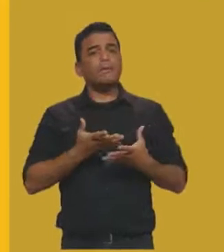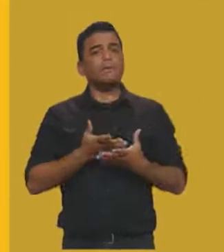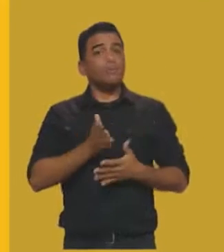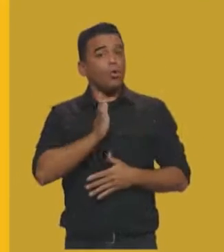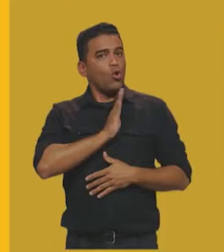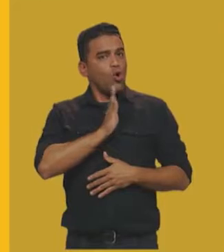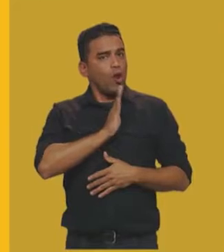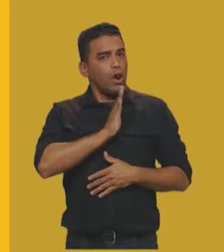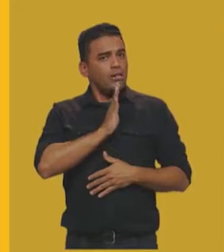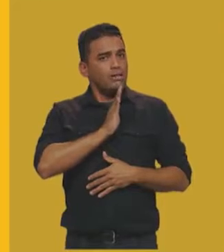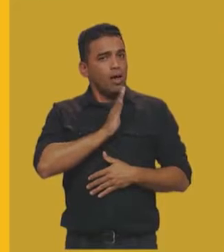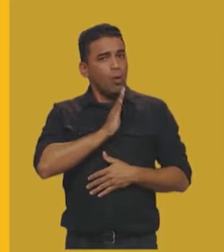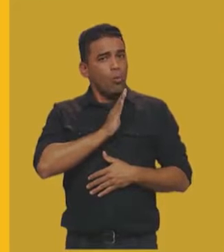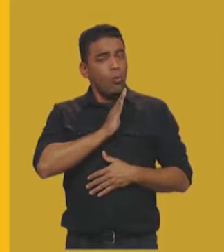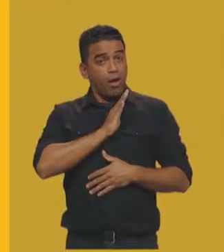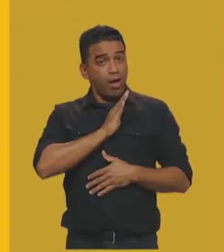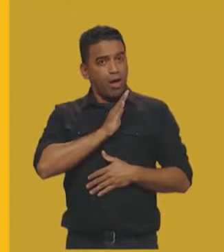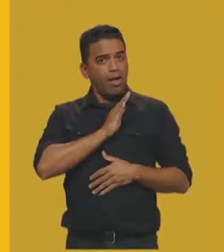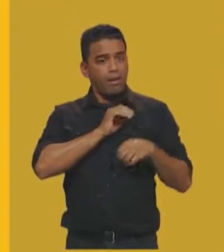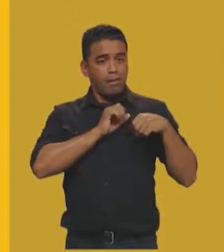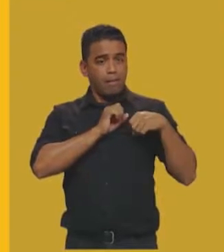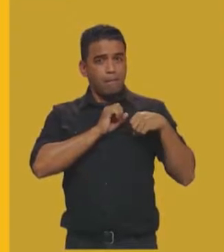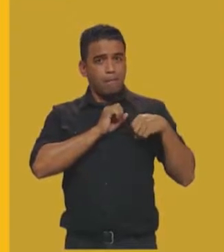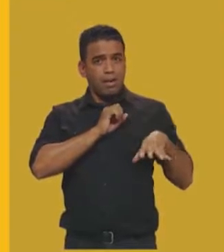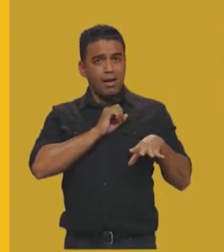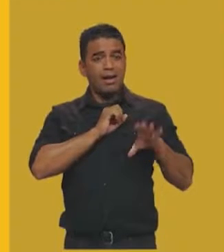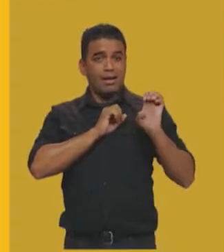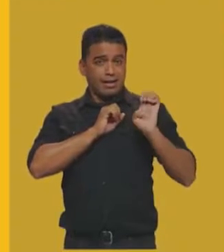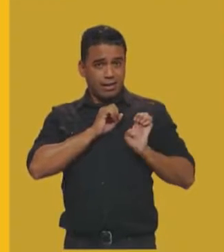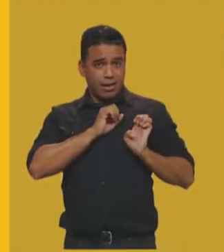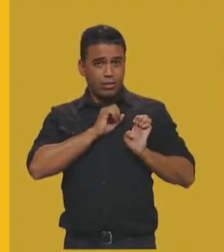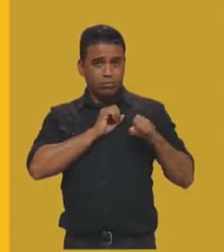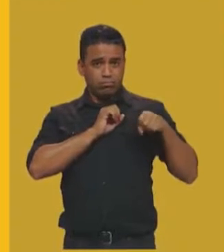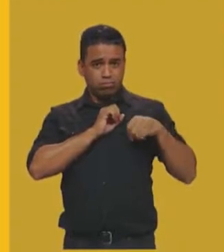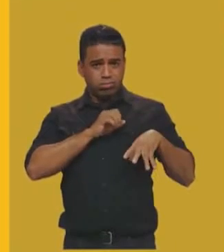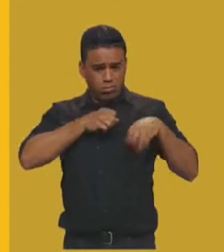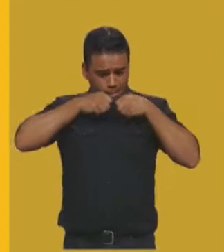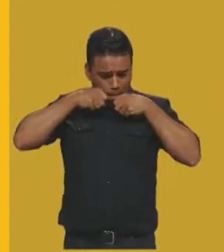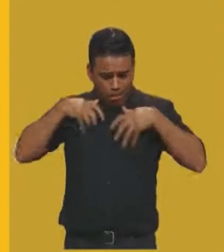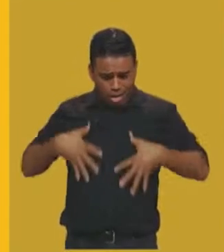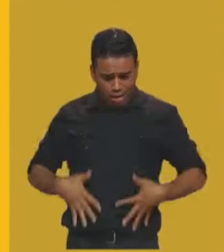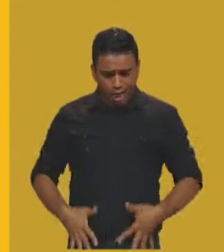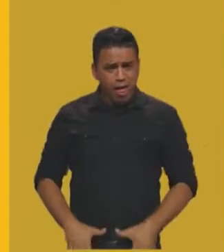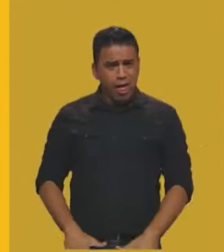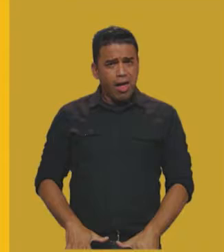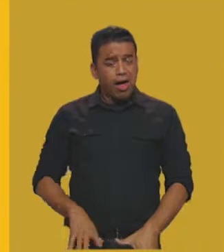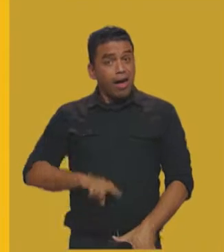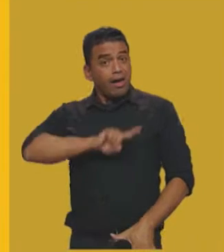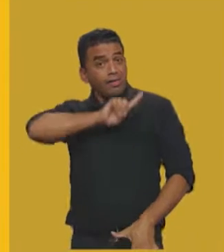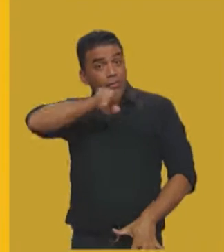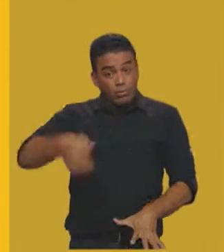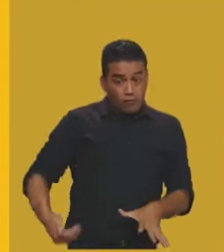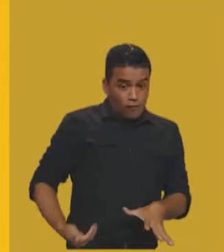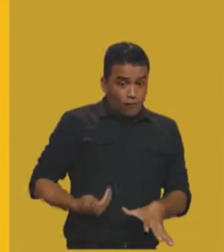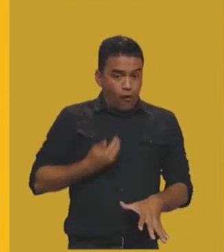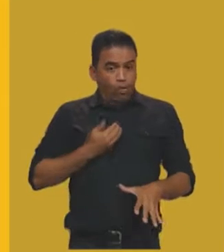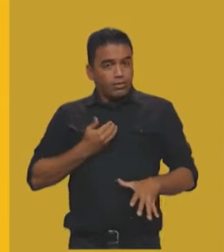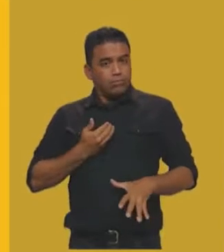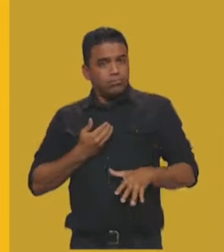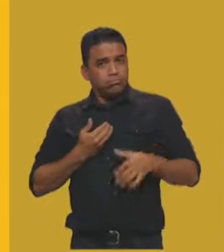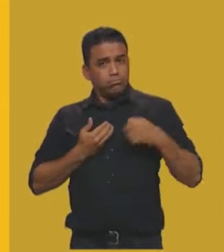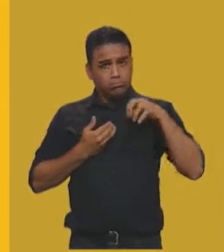o sangue ele sai do coração, passa por todo o corpo e só depois que ele retorna ao